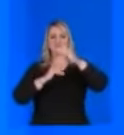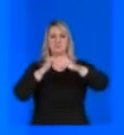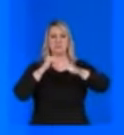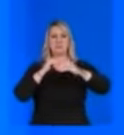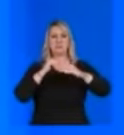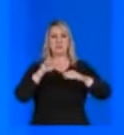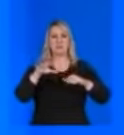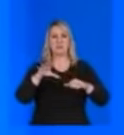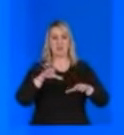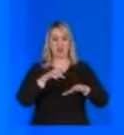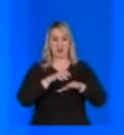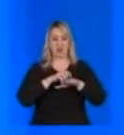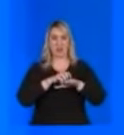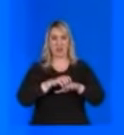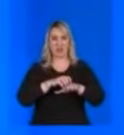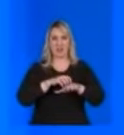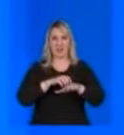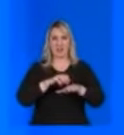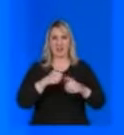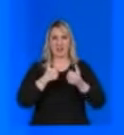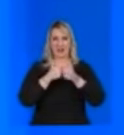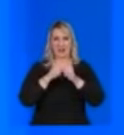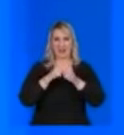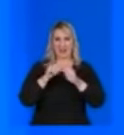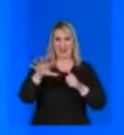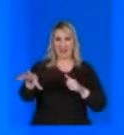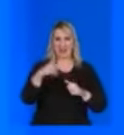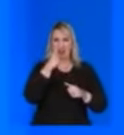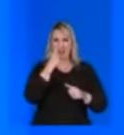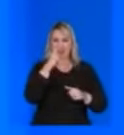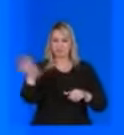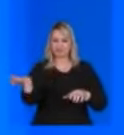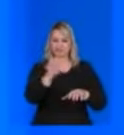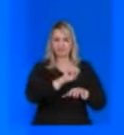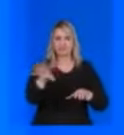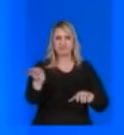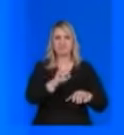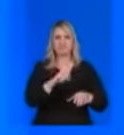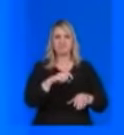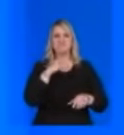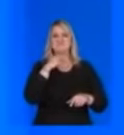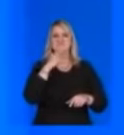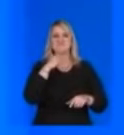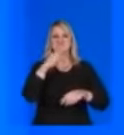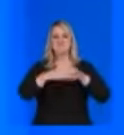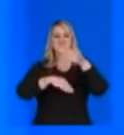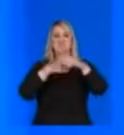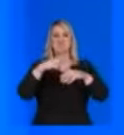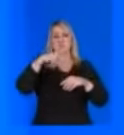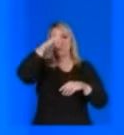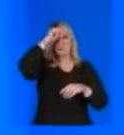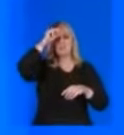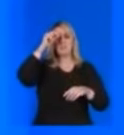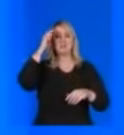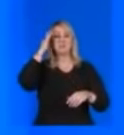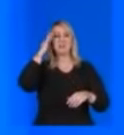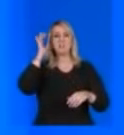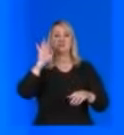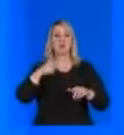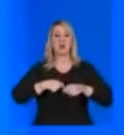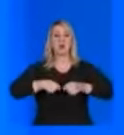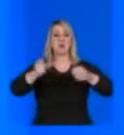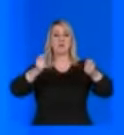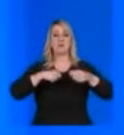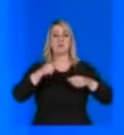na coleta seletiva e na reciclagem de lixo e não avançou porque o prefeito entendeu que isso era apenas um custo não